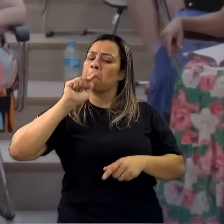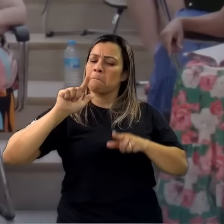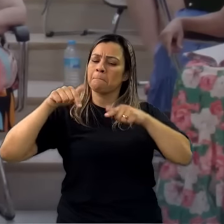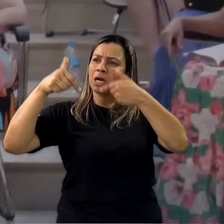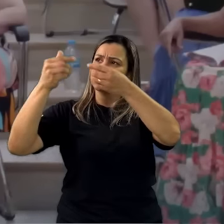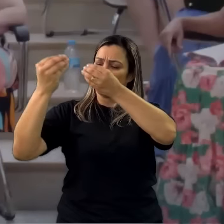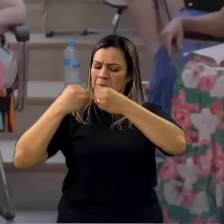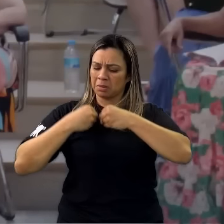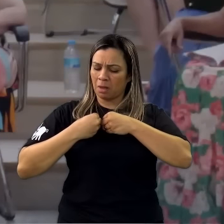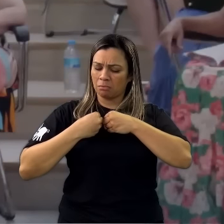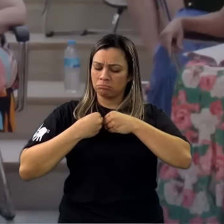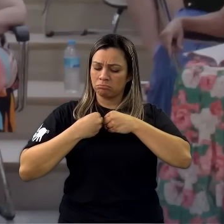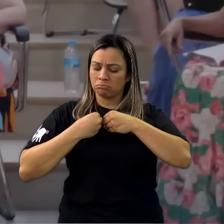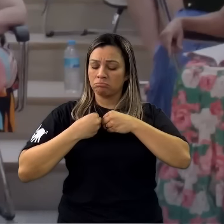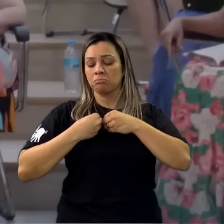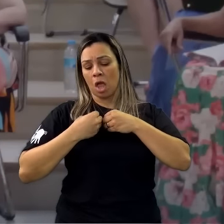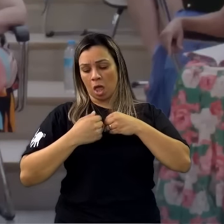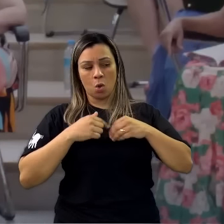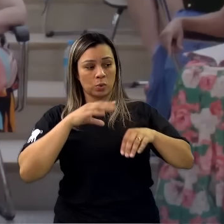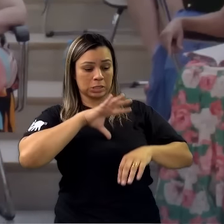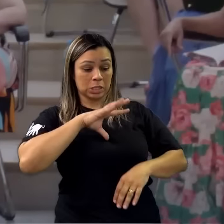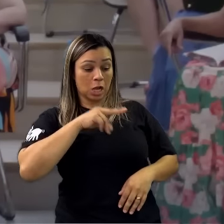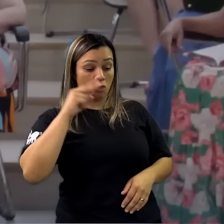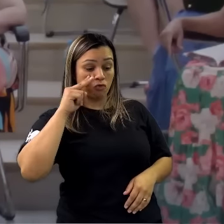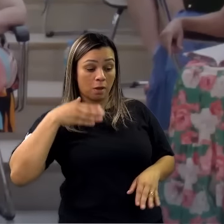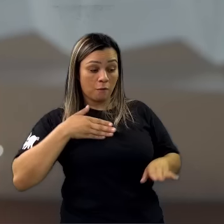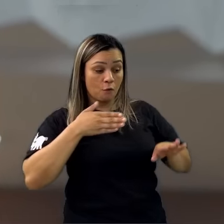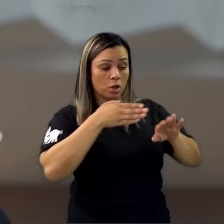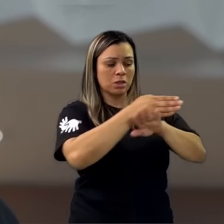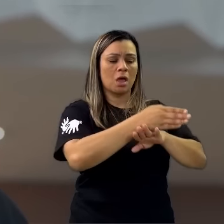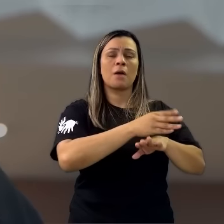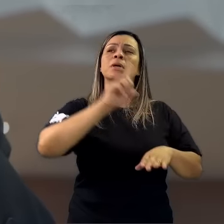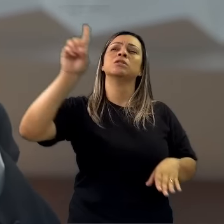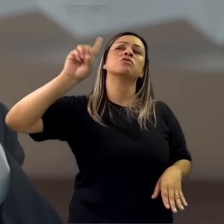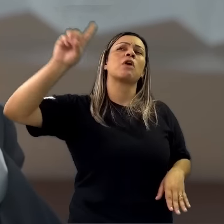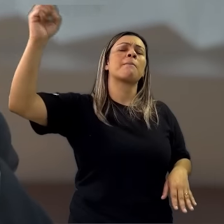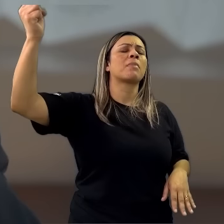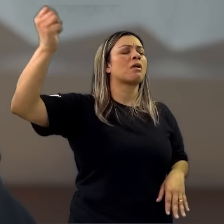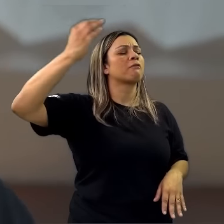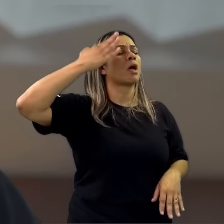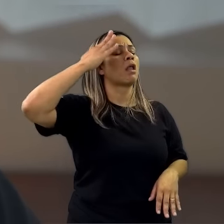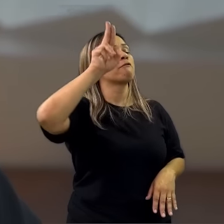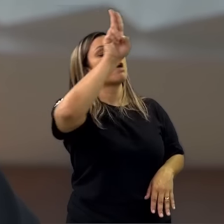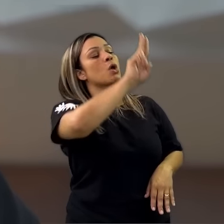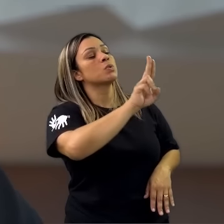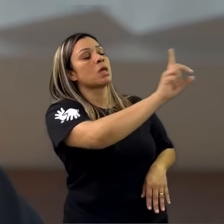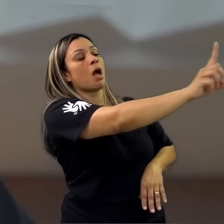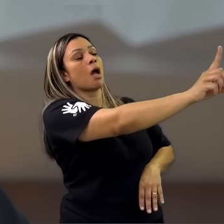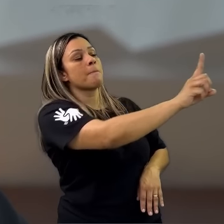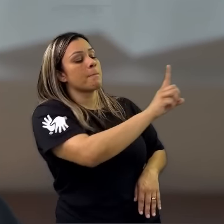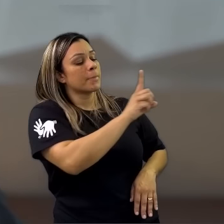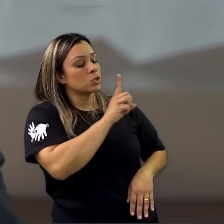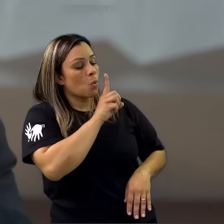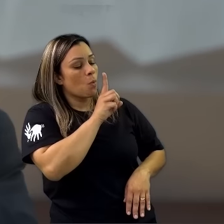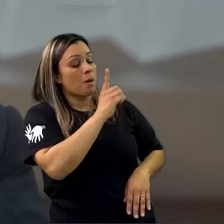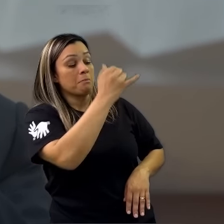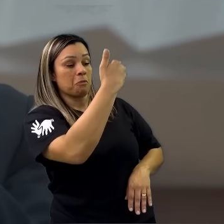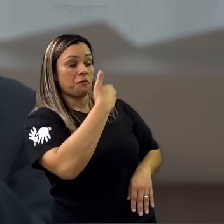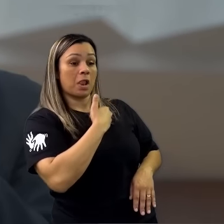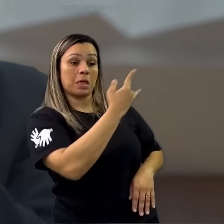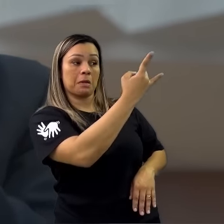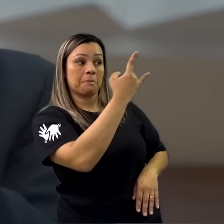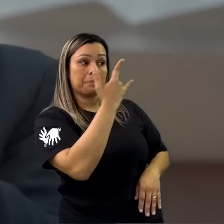primeira cidade que eu ver eu vou entrar mas eu quero um sinal o senhor vai usar alguém para falar que o senhor me ama e eu não quero que esse alguém seja da cidade seja de